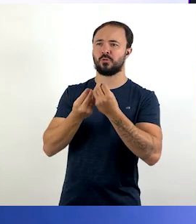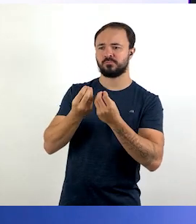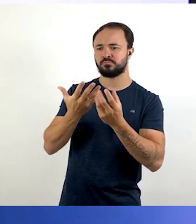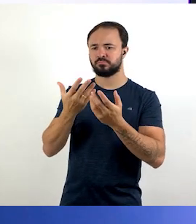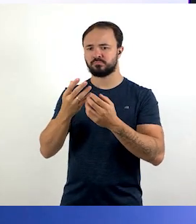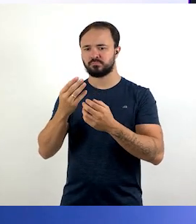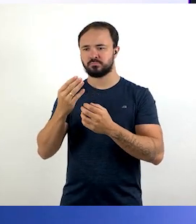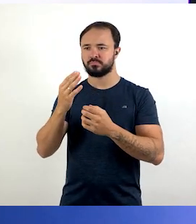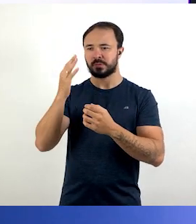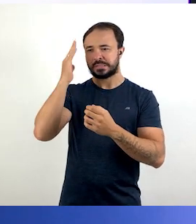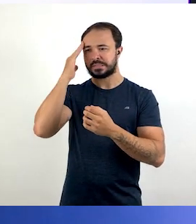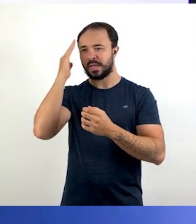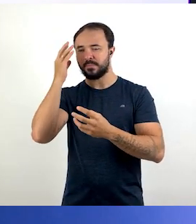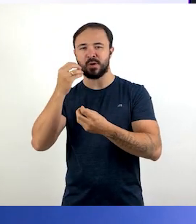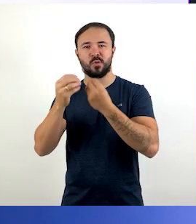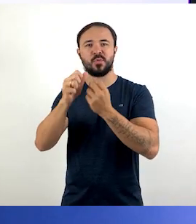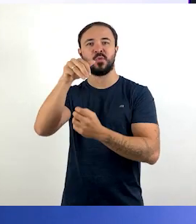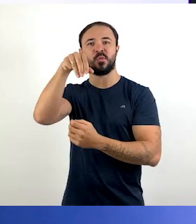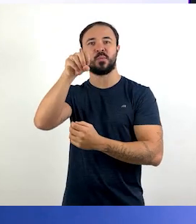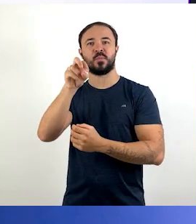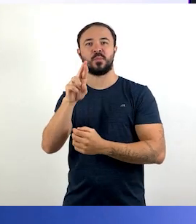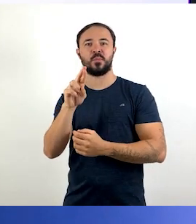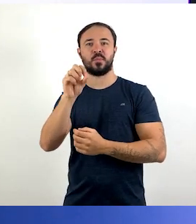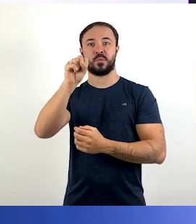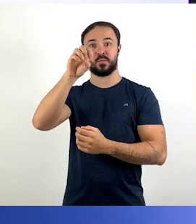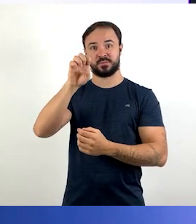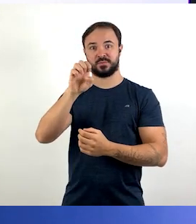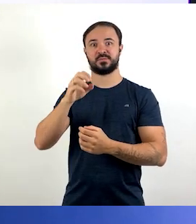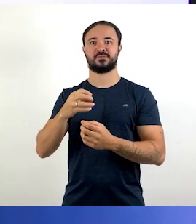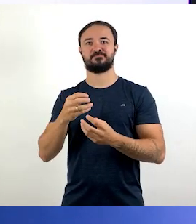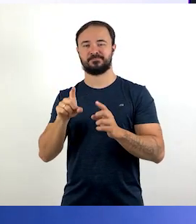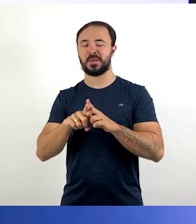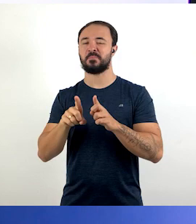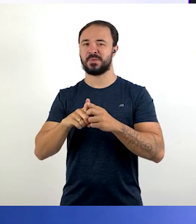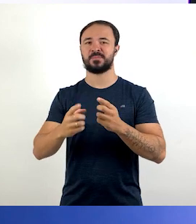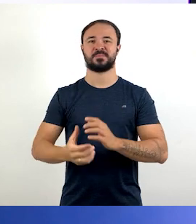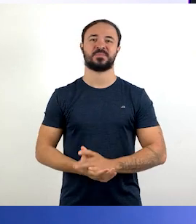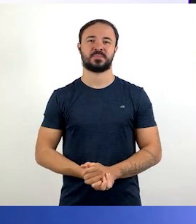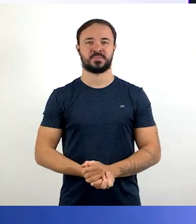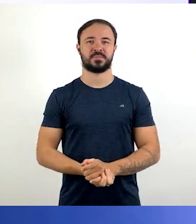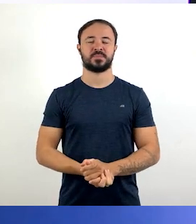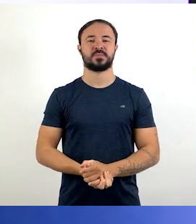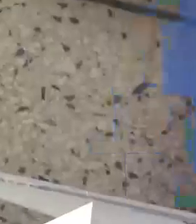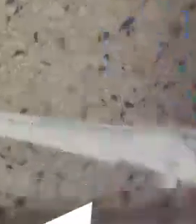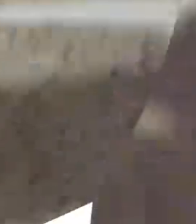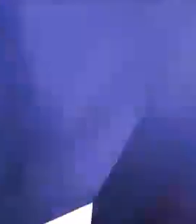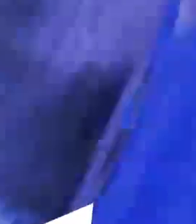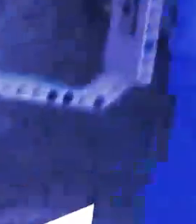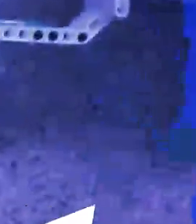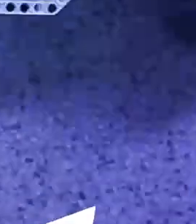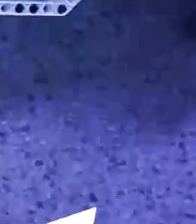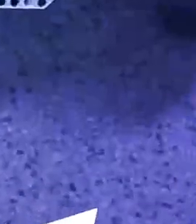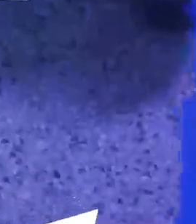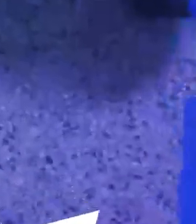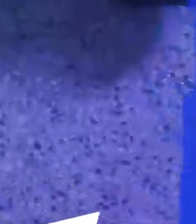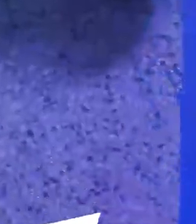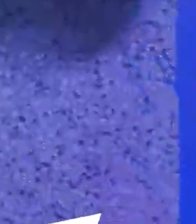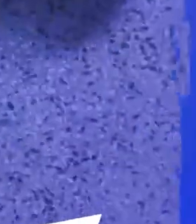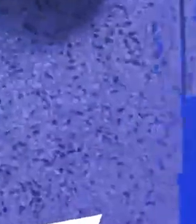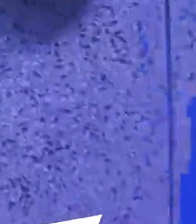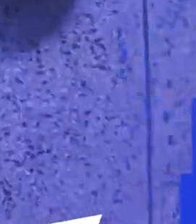decifrar o código Morse e outros equipamentos de robótica que são auxiliados pela comunicação.